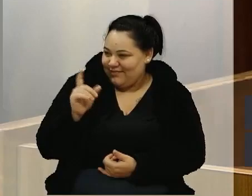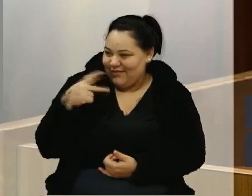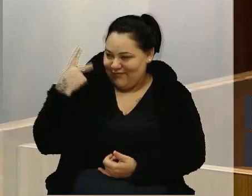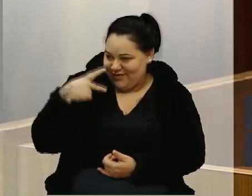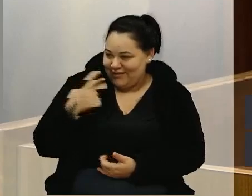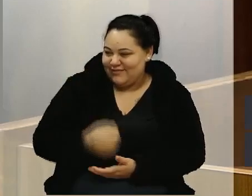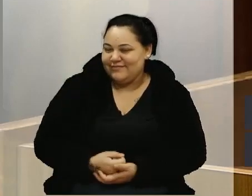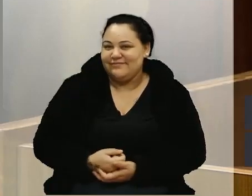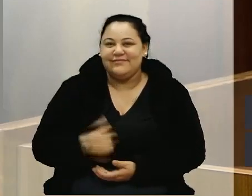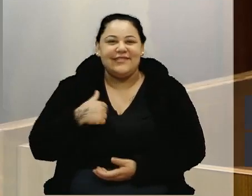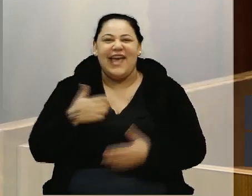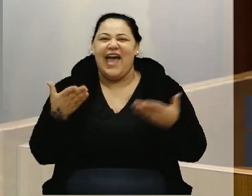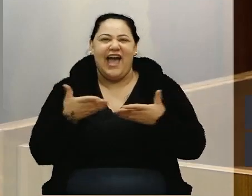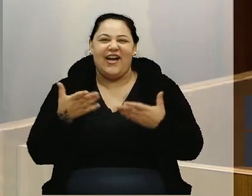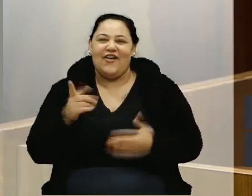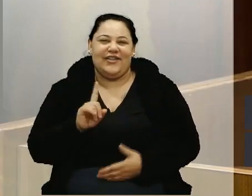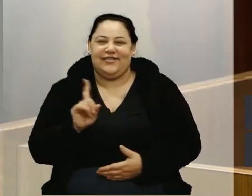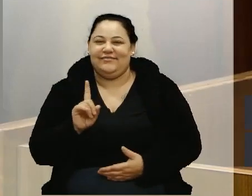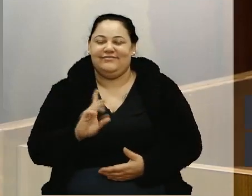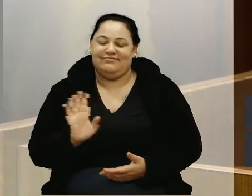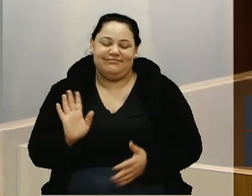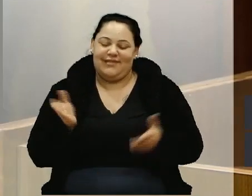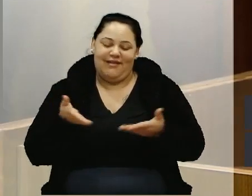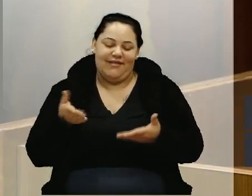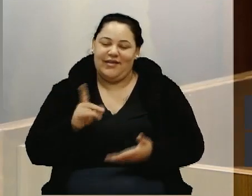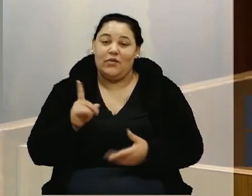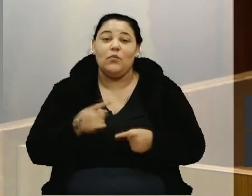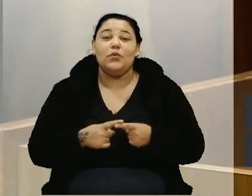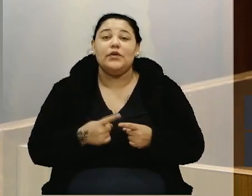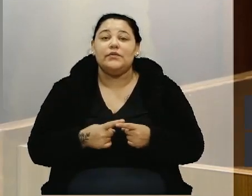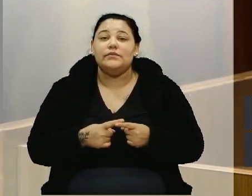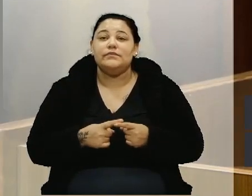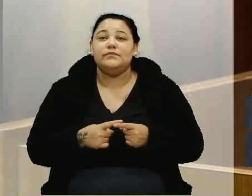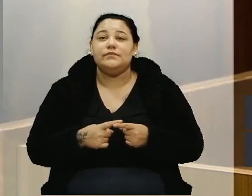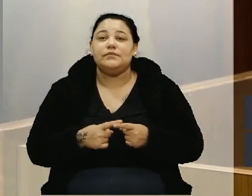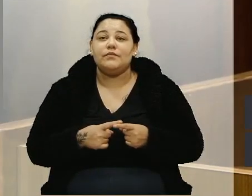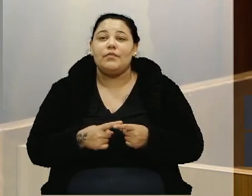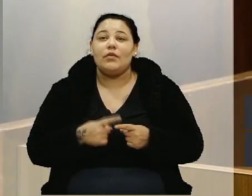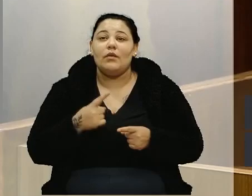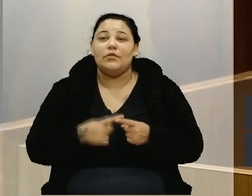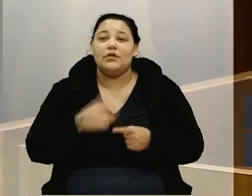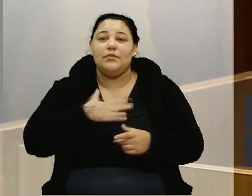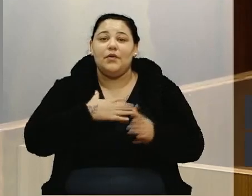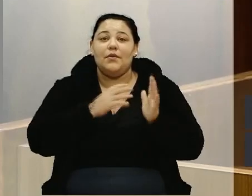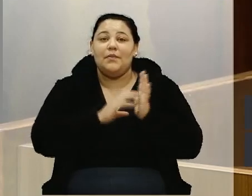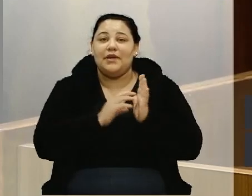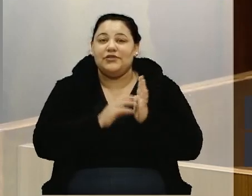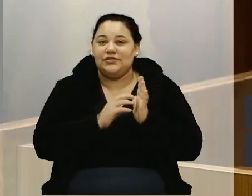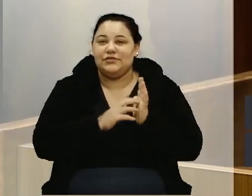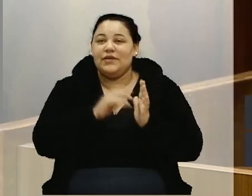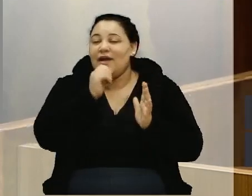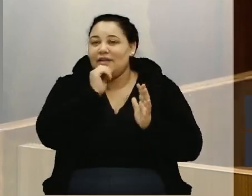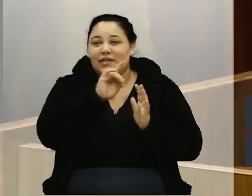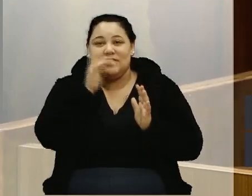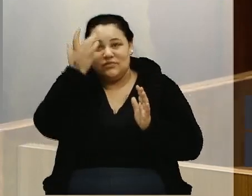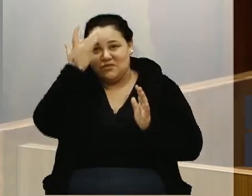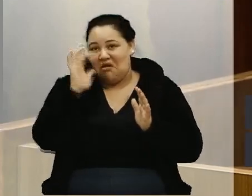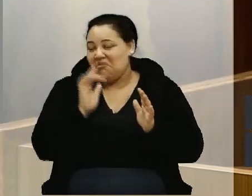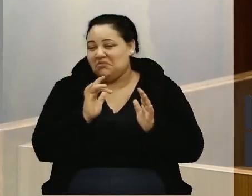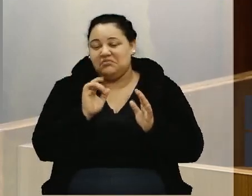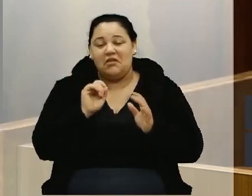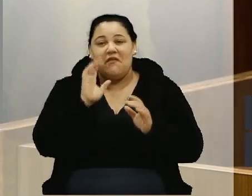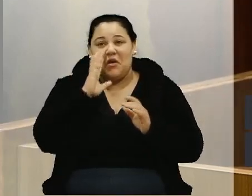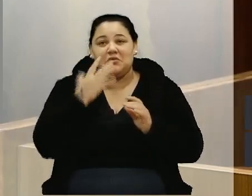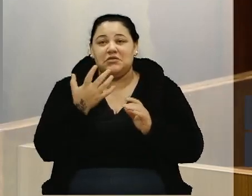Por enquanto não, irmão, meus amigos, por enquanto não. Por quê? Porque o meu partido ainda não sabe a caminhada que vai ter. Eu não sei se vai